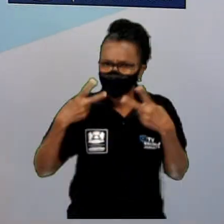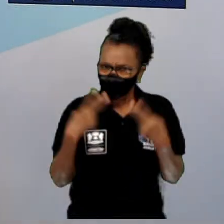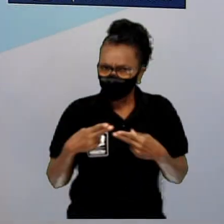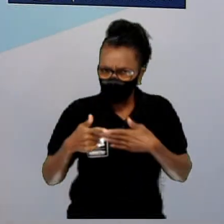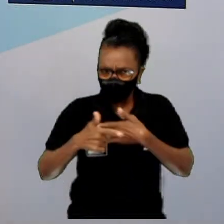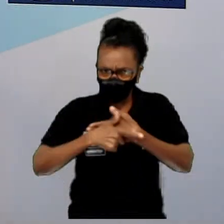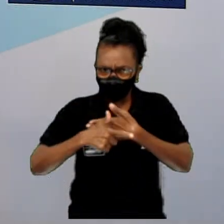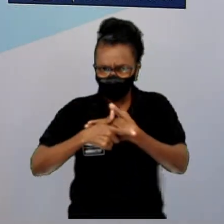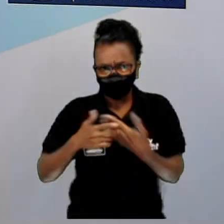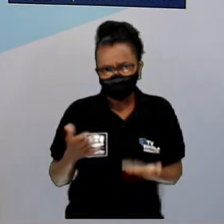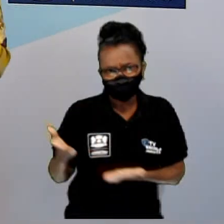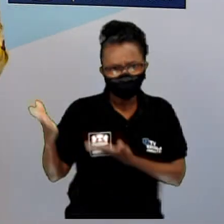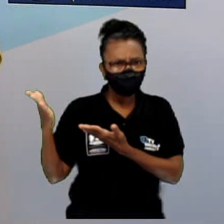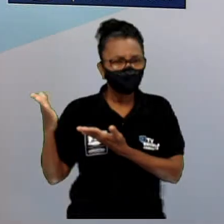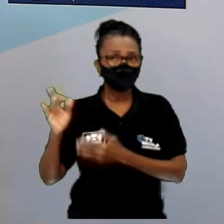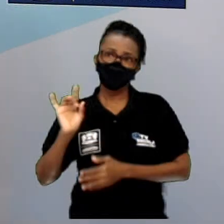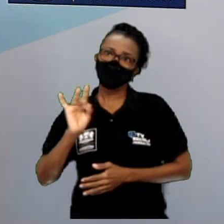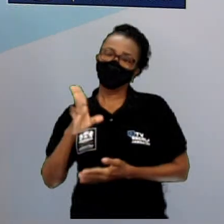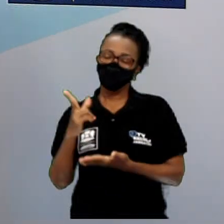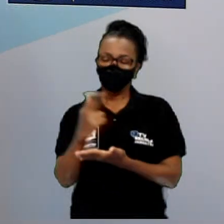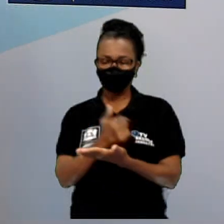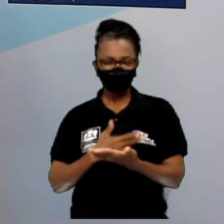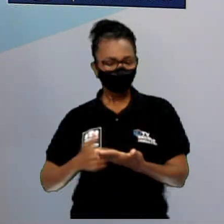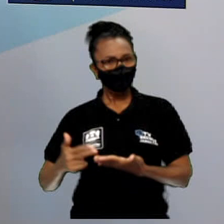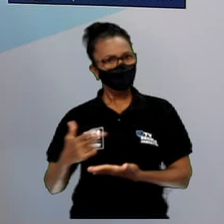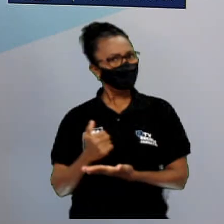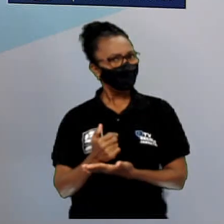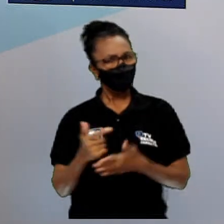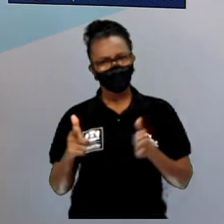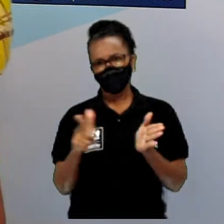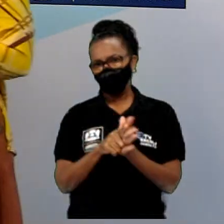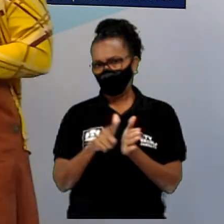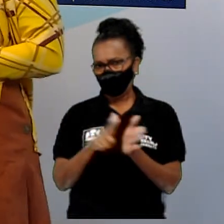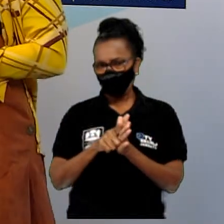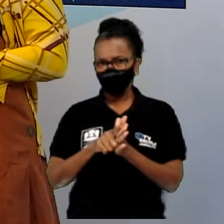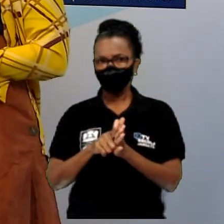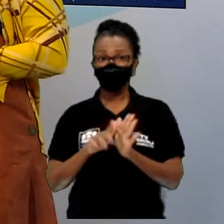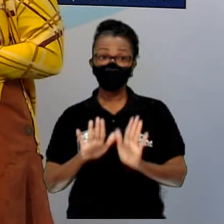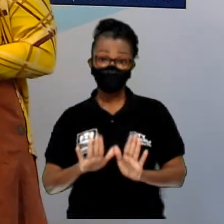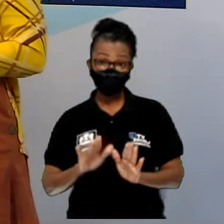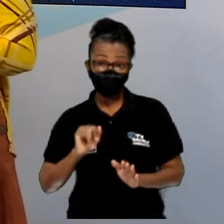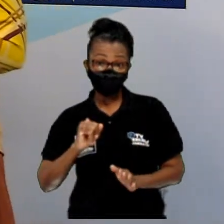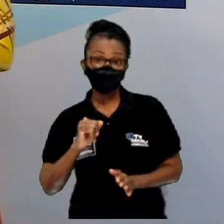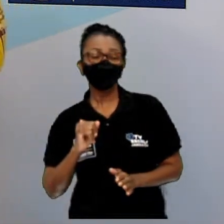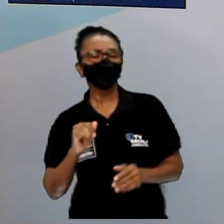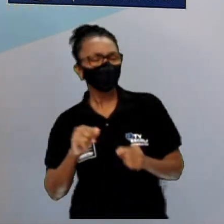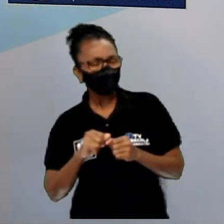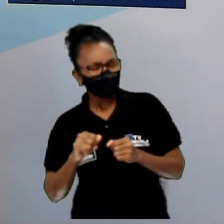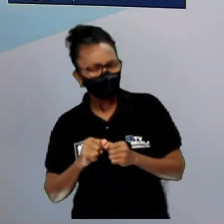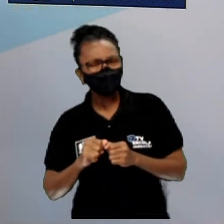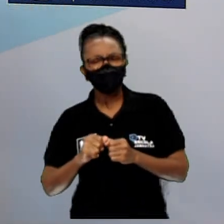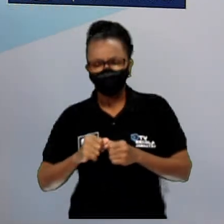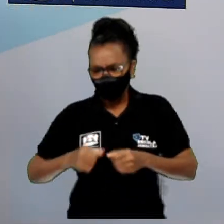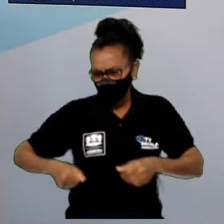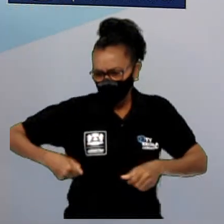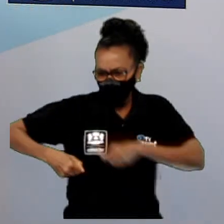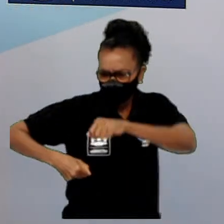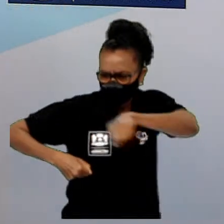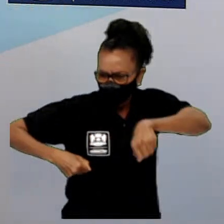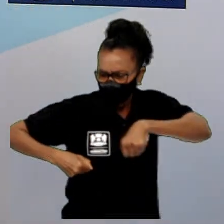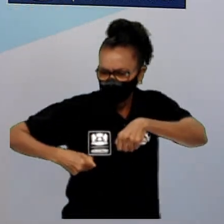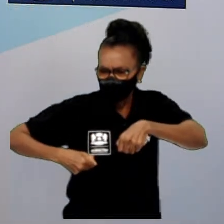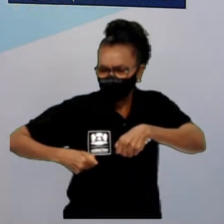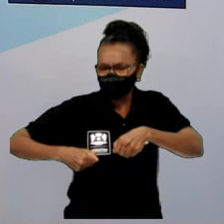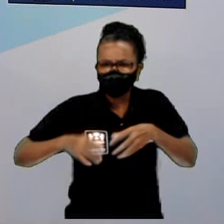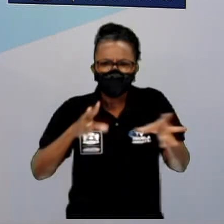que está tendo aqui, ia ser só um desenho, né? Num papel. Mas se eu fizesse essa panela aqui, vamos dizer, de plástico,